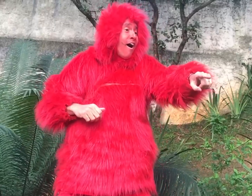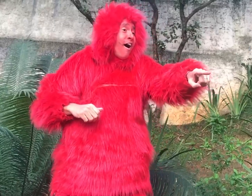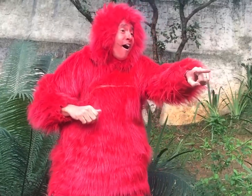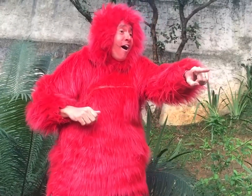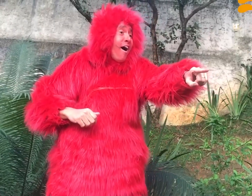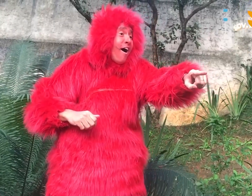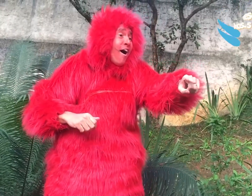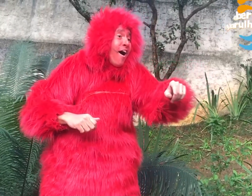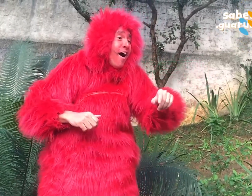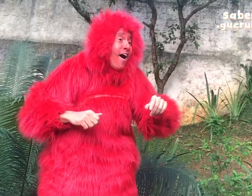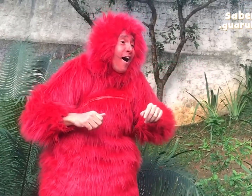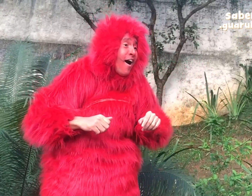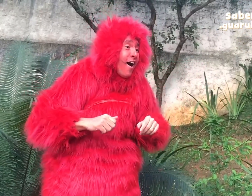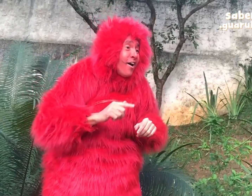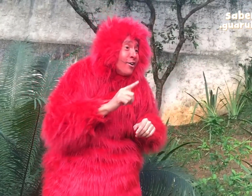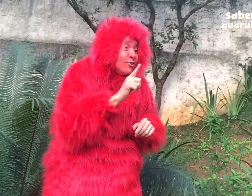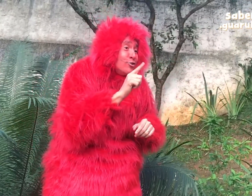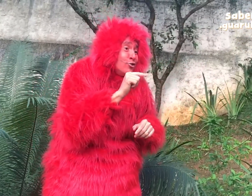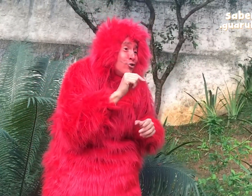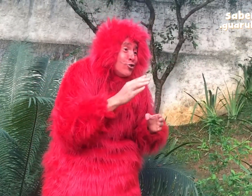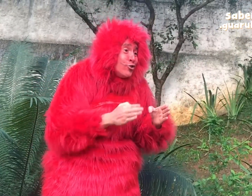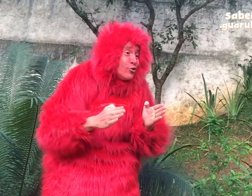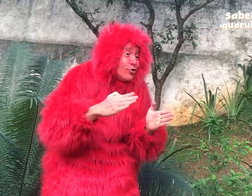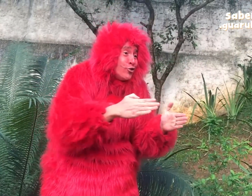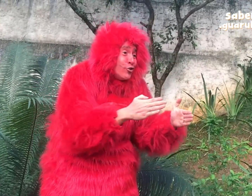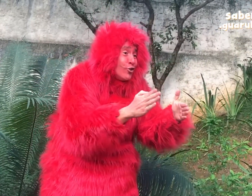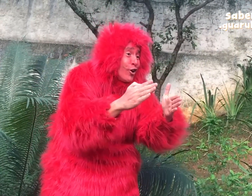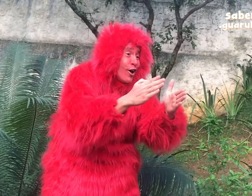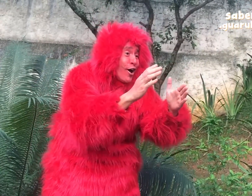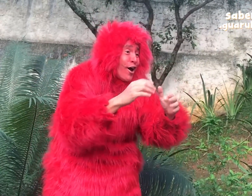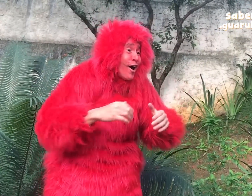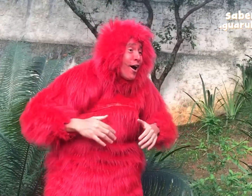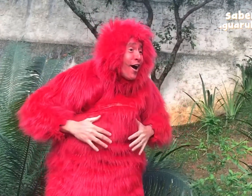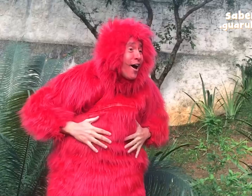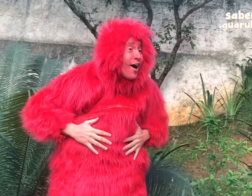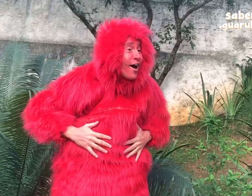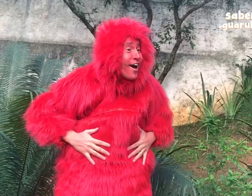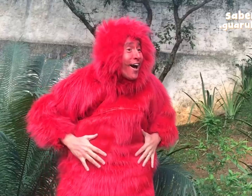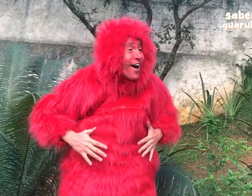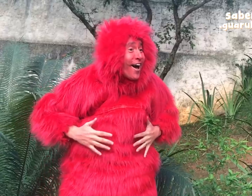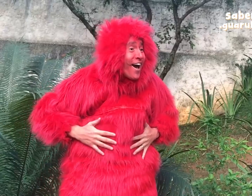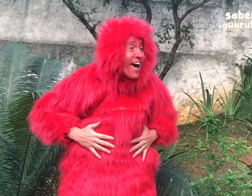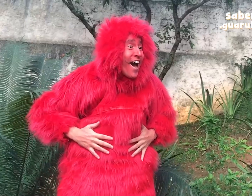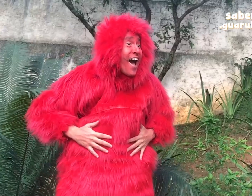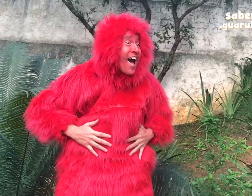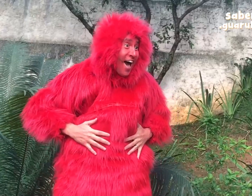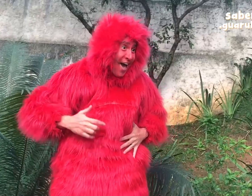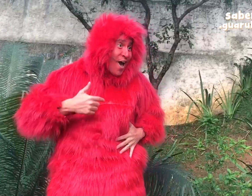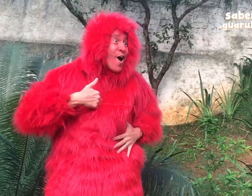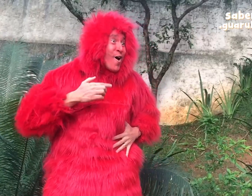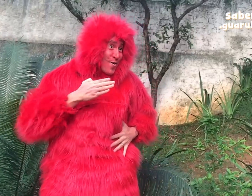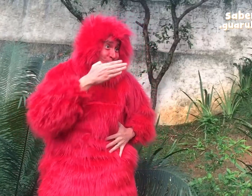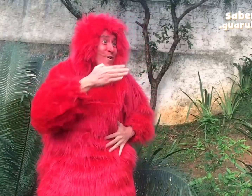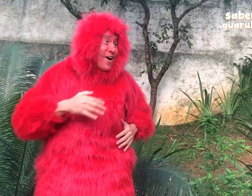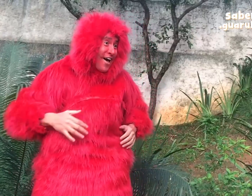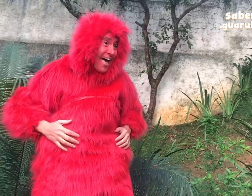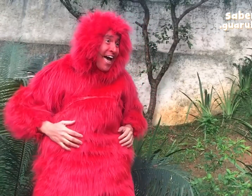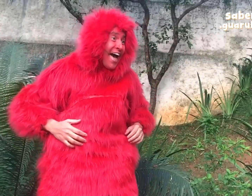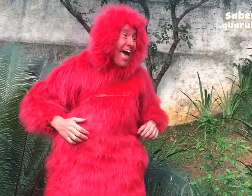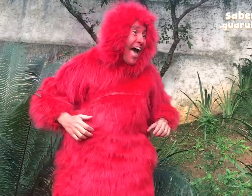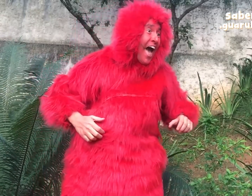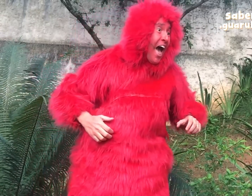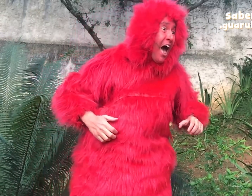Oh, olha ali, um riozinho. Oh, eu